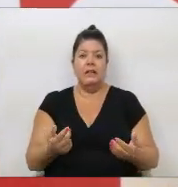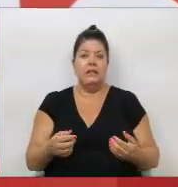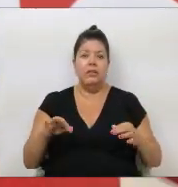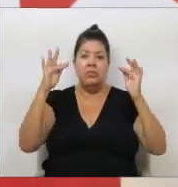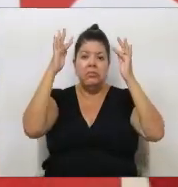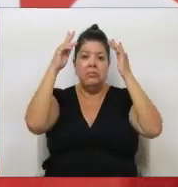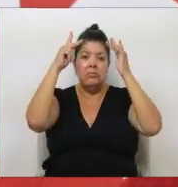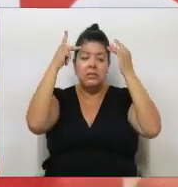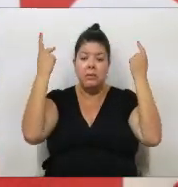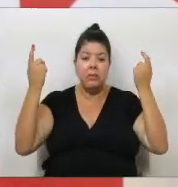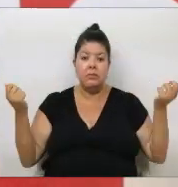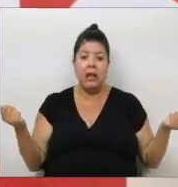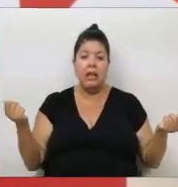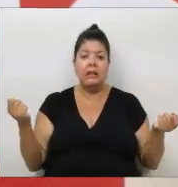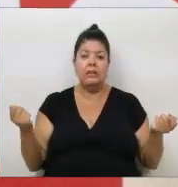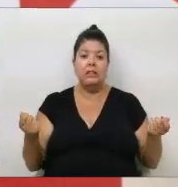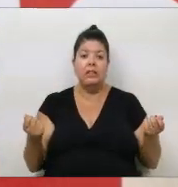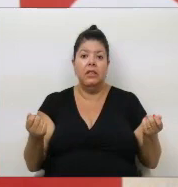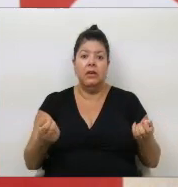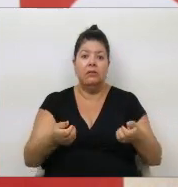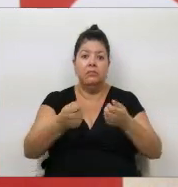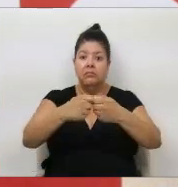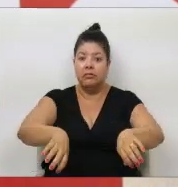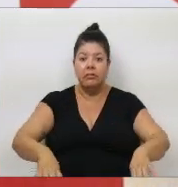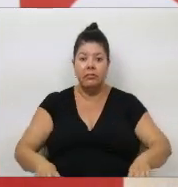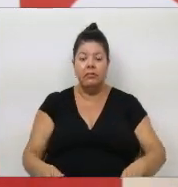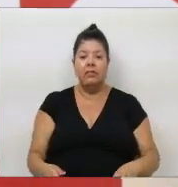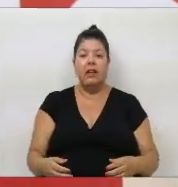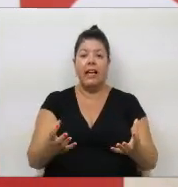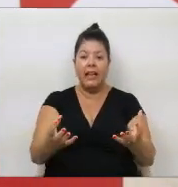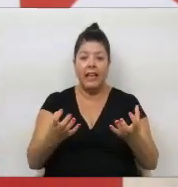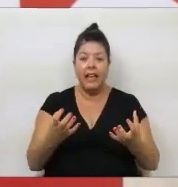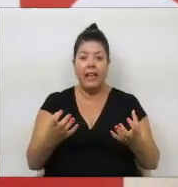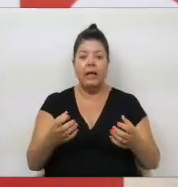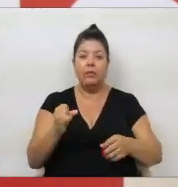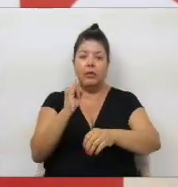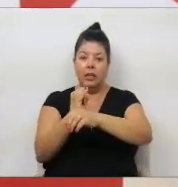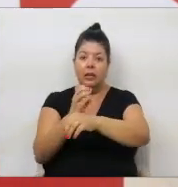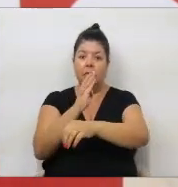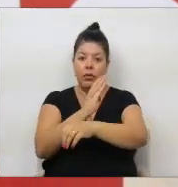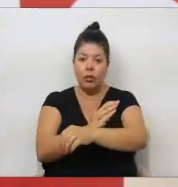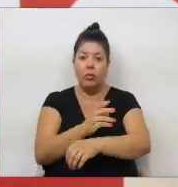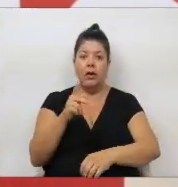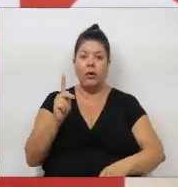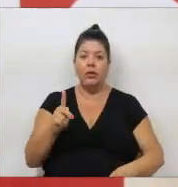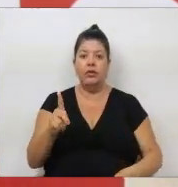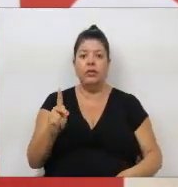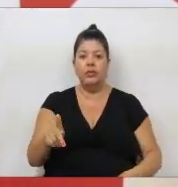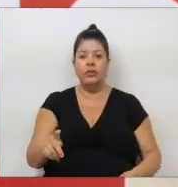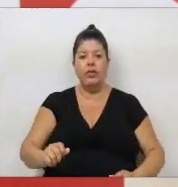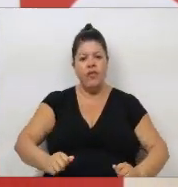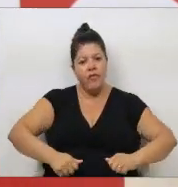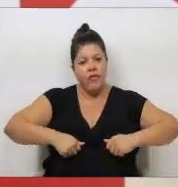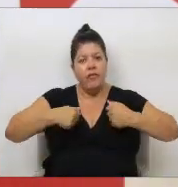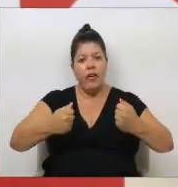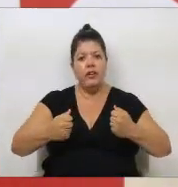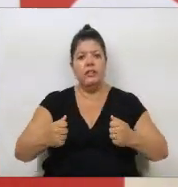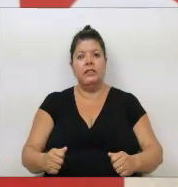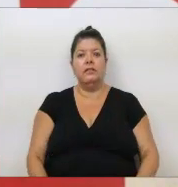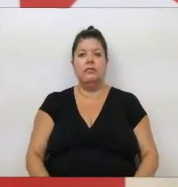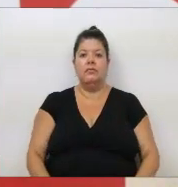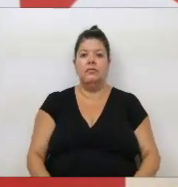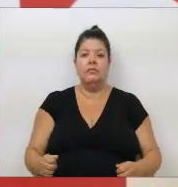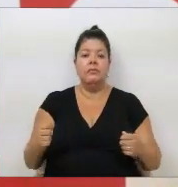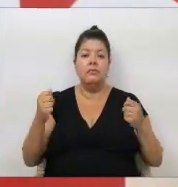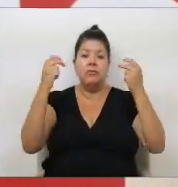simplesmente superabitadas descontroladamente. Nós queremos que a Imbituba continue com todo esse seu potencial de